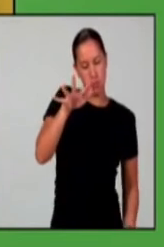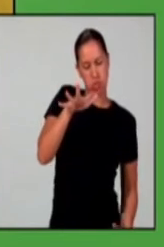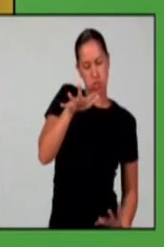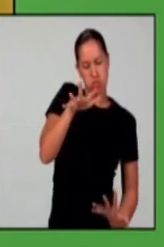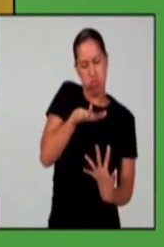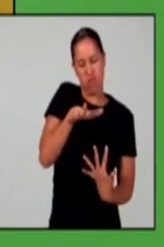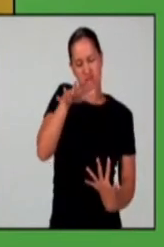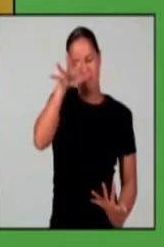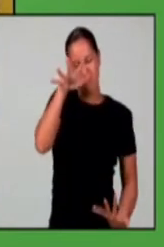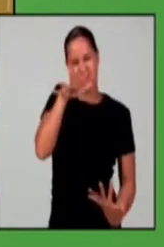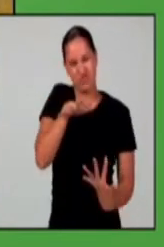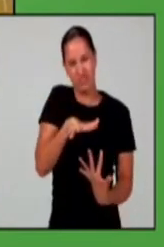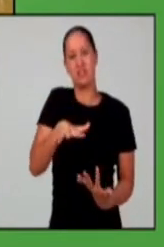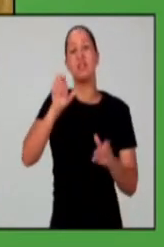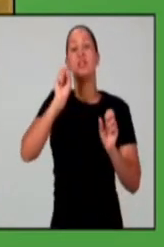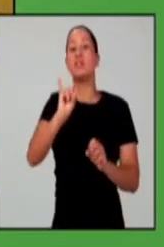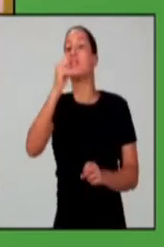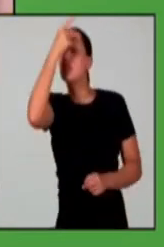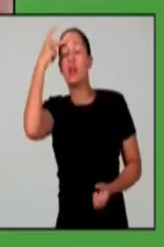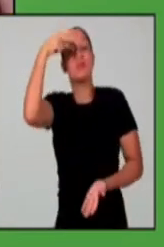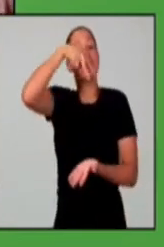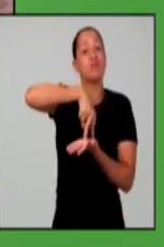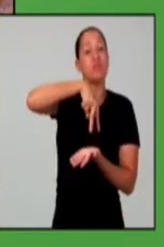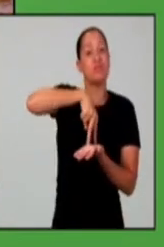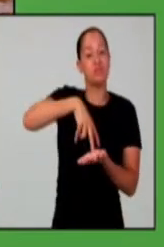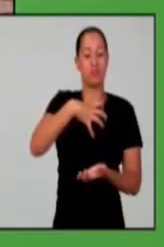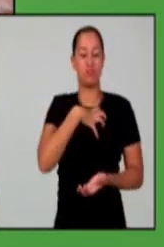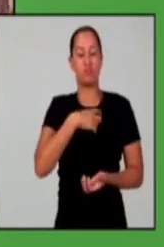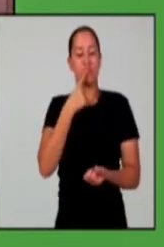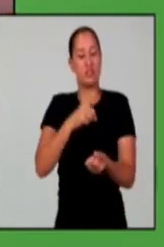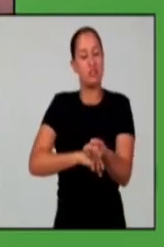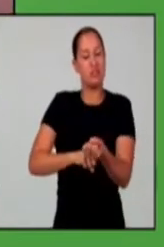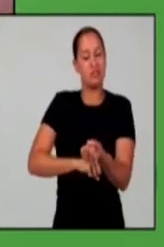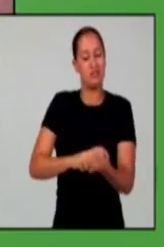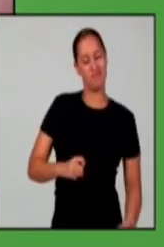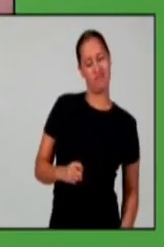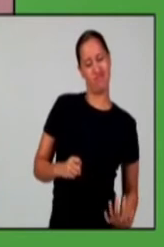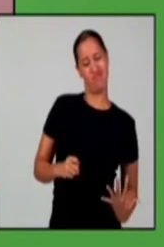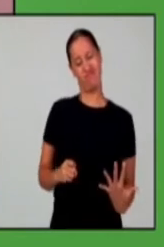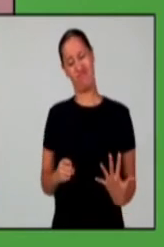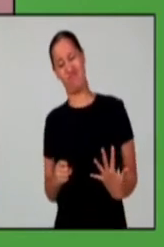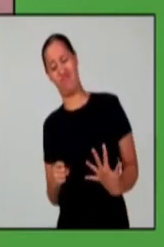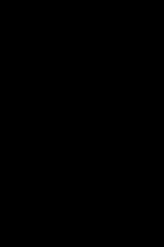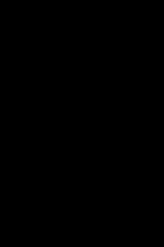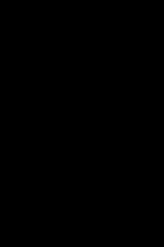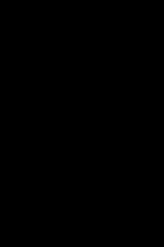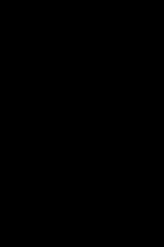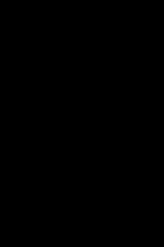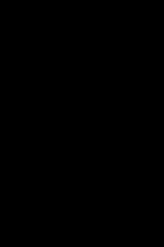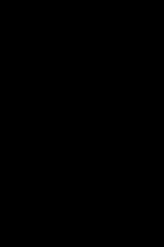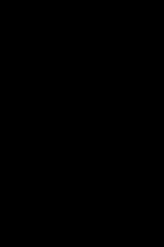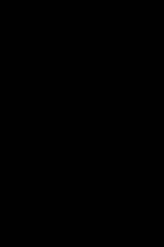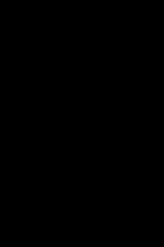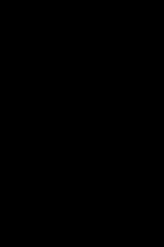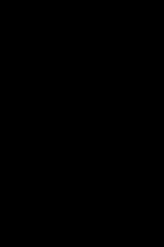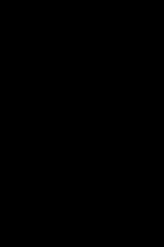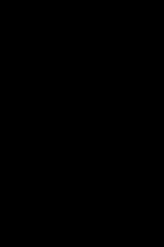sangue. Numa pessoa em pé, o sangue se acumula nos vasos das pernas, dificultando o seu retorno ao coração.